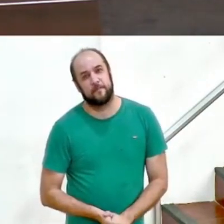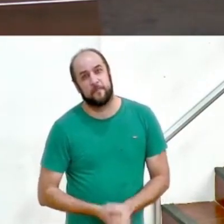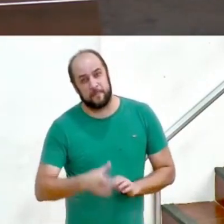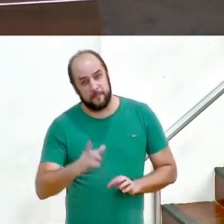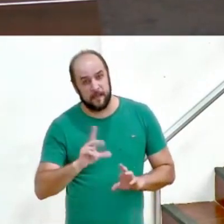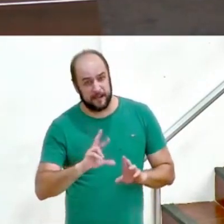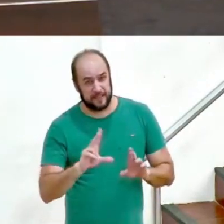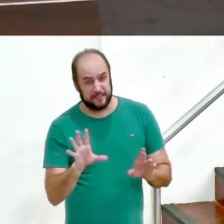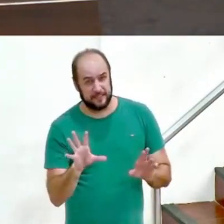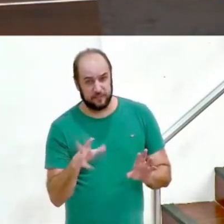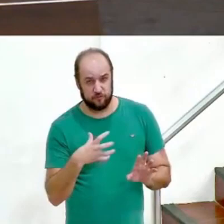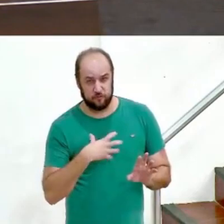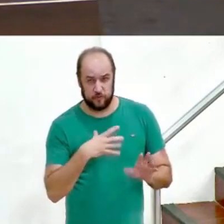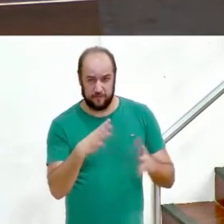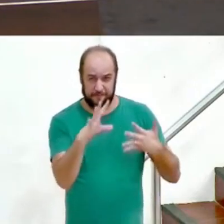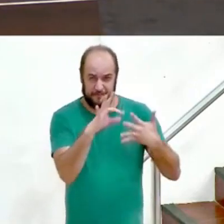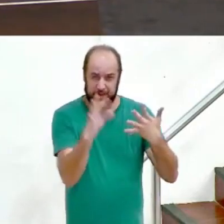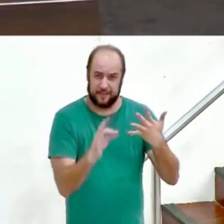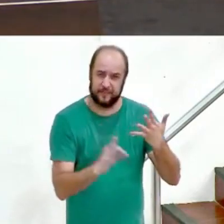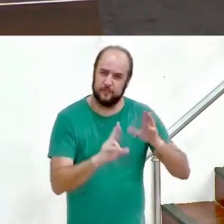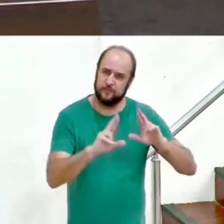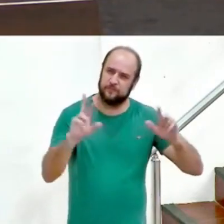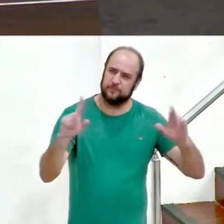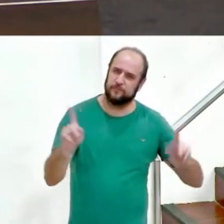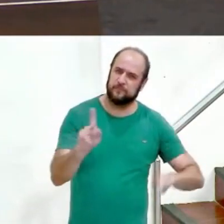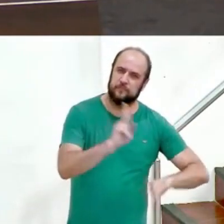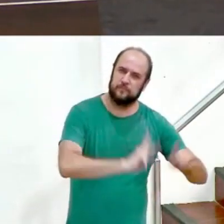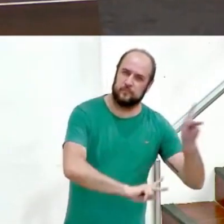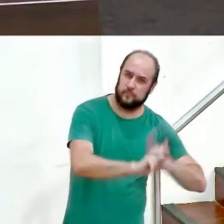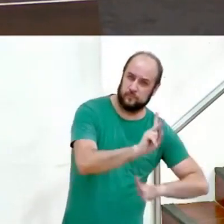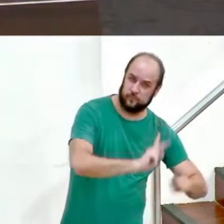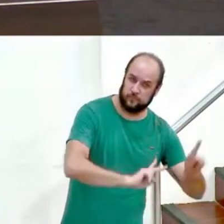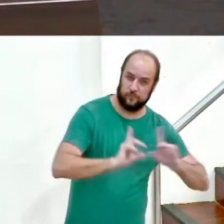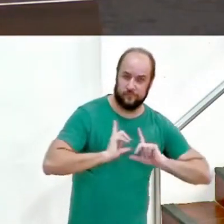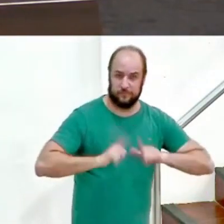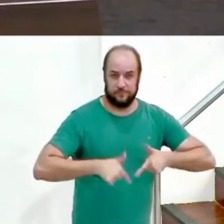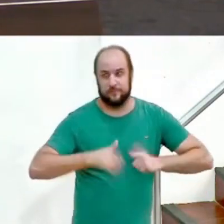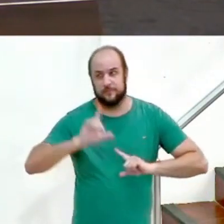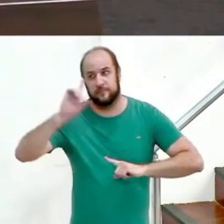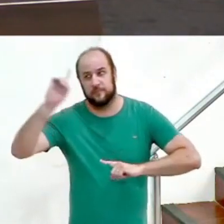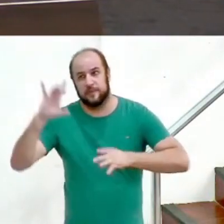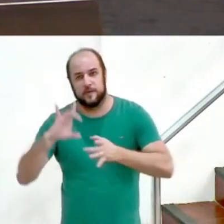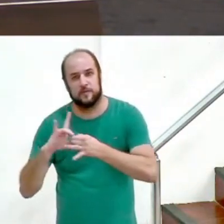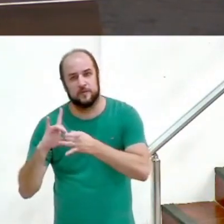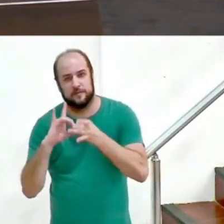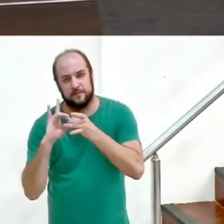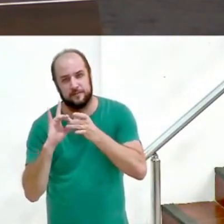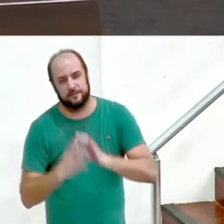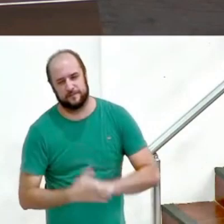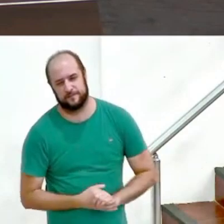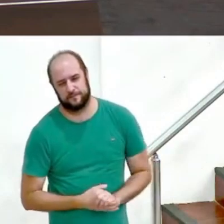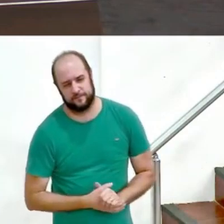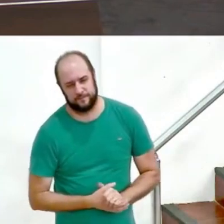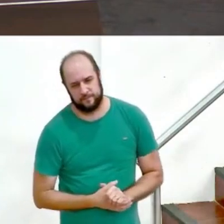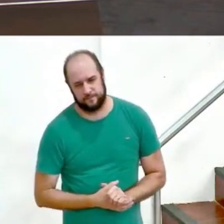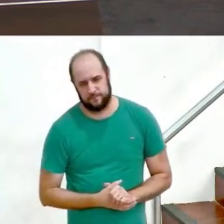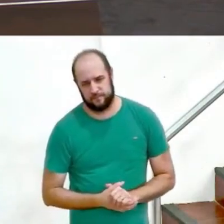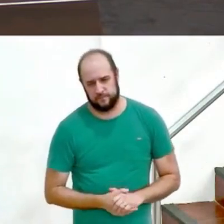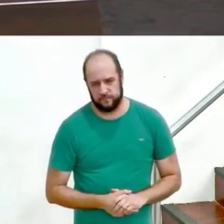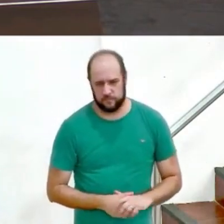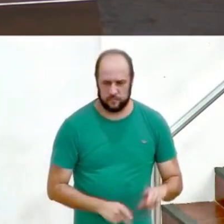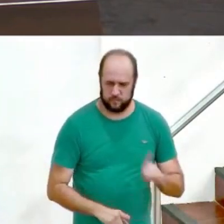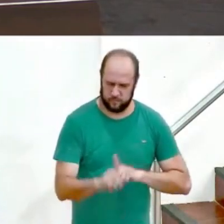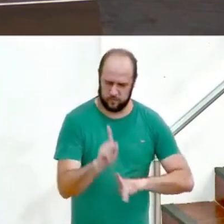distintivos deste relacionamento entre o povo de Israel e o Deus da aliança. Eles foram escolhidos